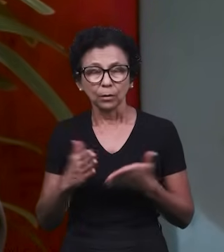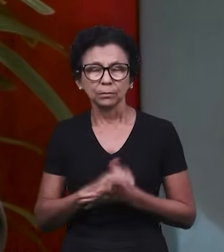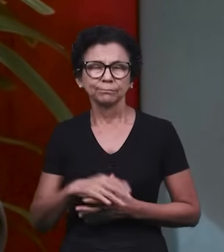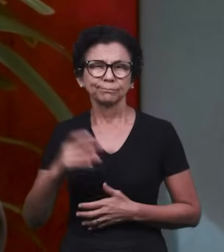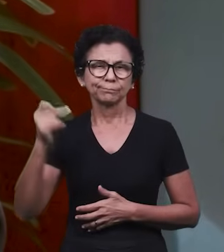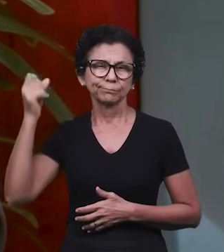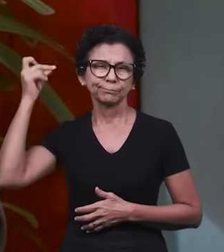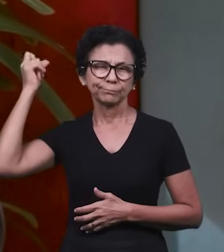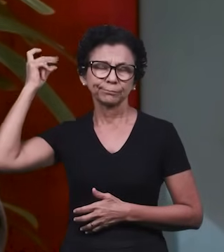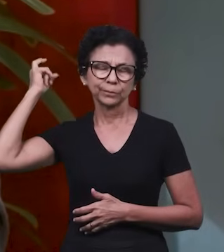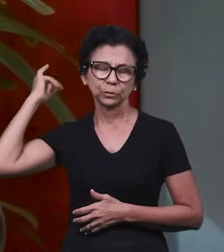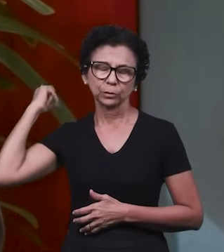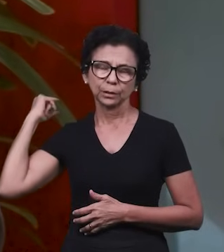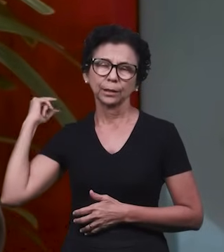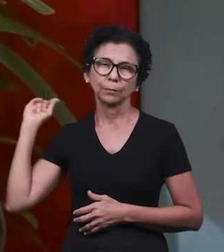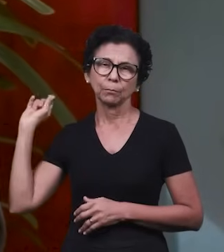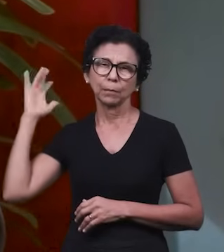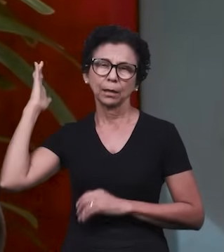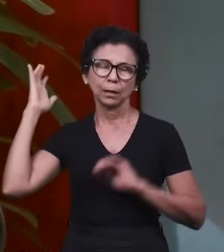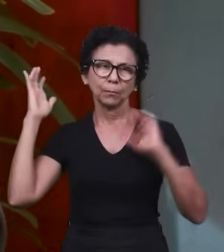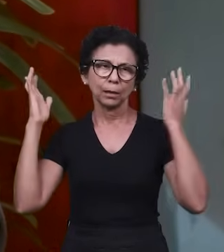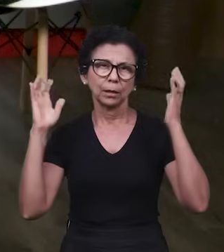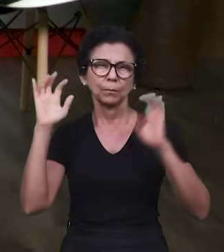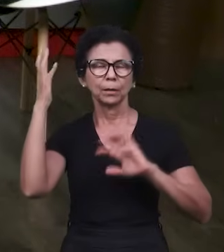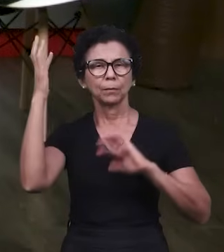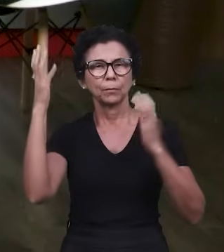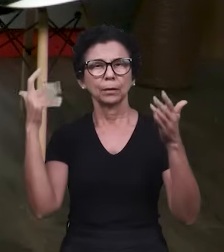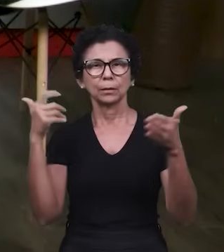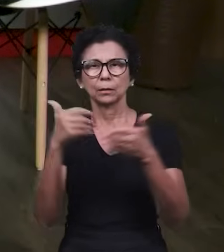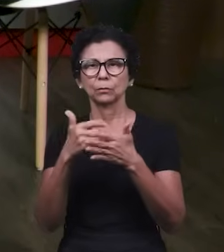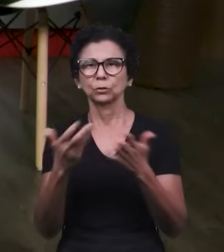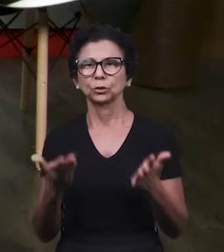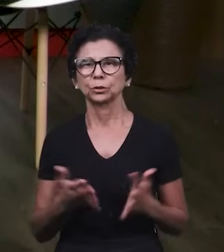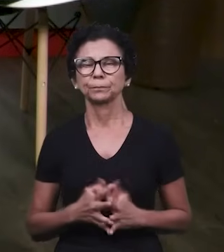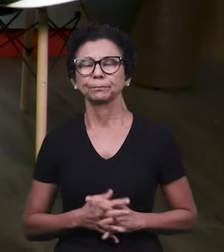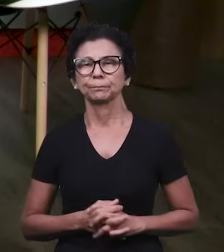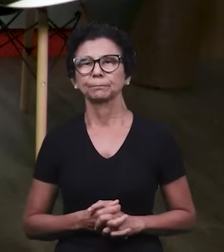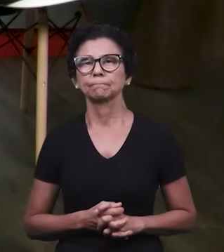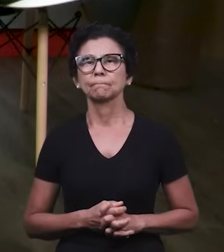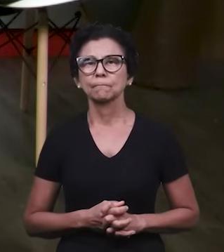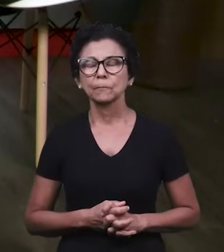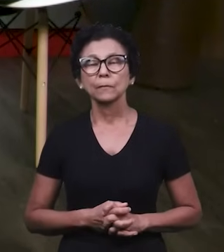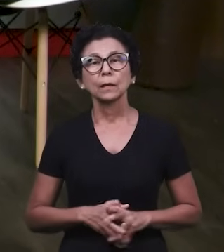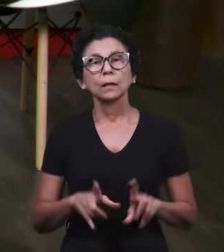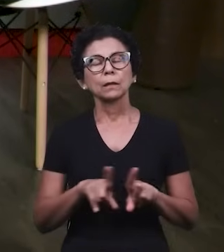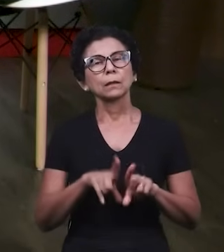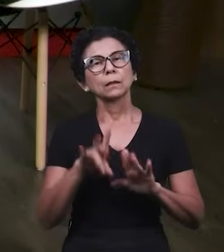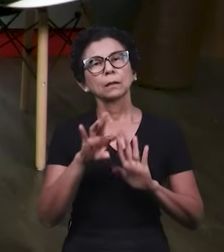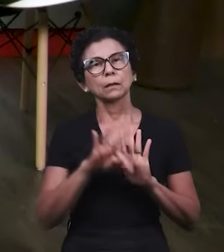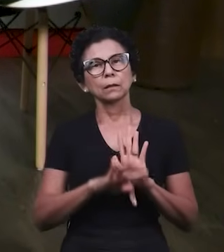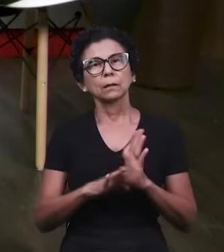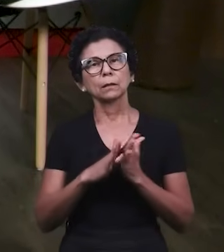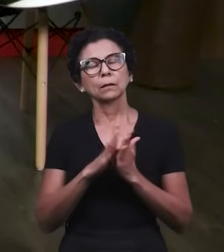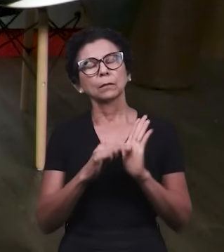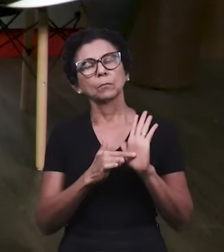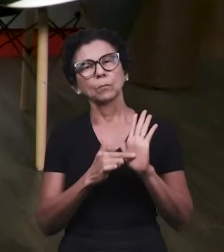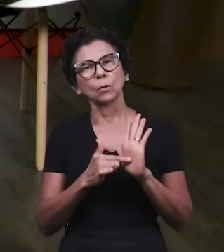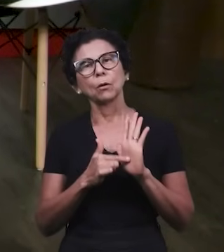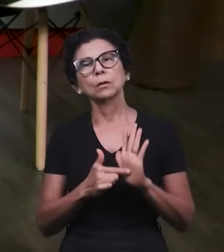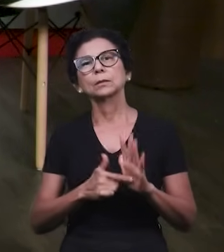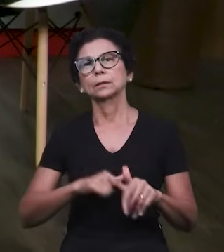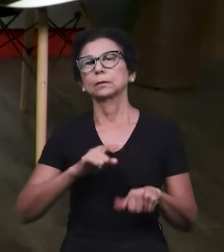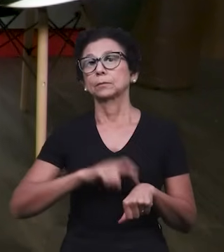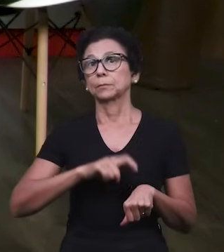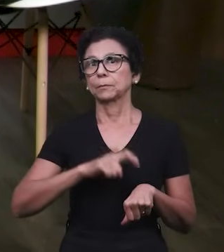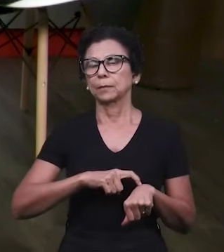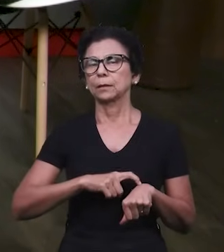algum tempo, então está mais próximo ainda. E existem outras passagens bíblicas que apontam para este